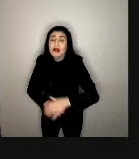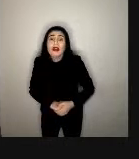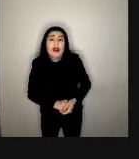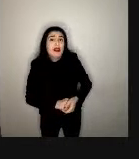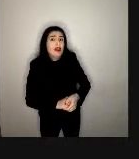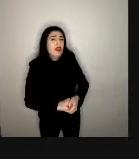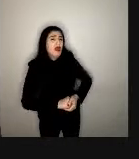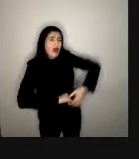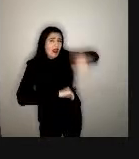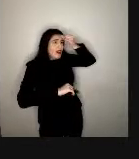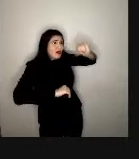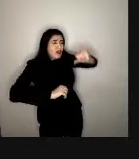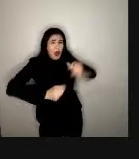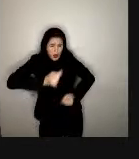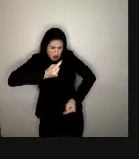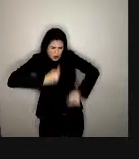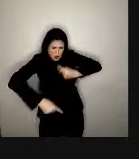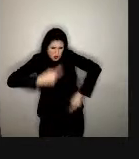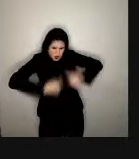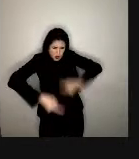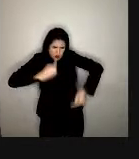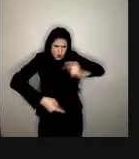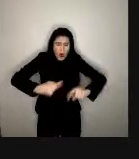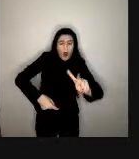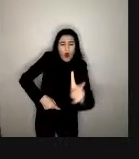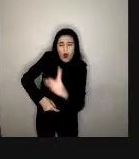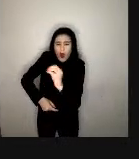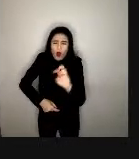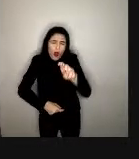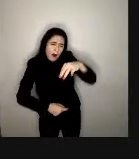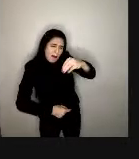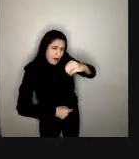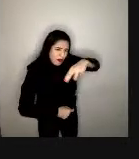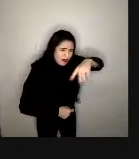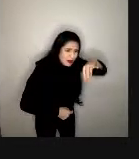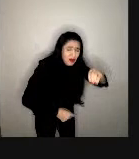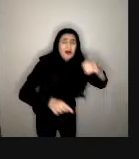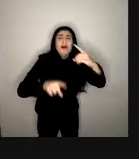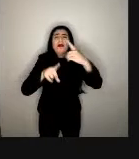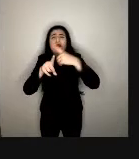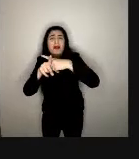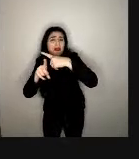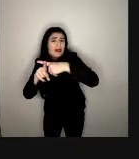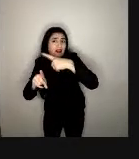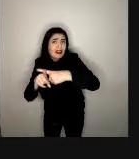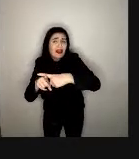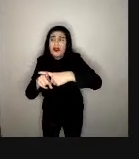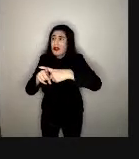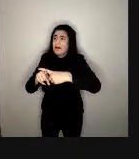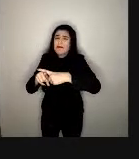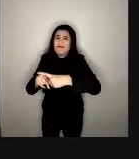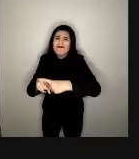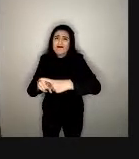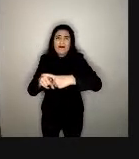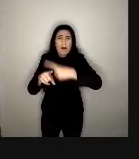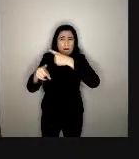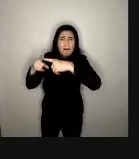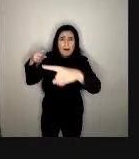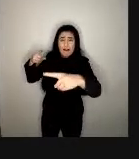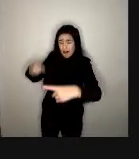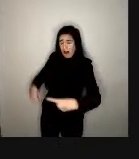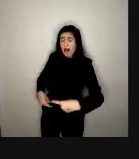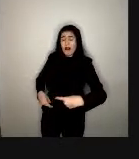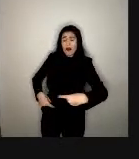de hormônios, então elas não podem mais ser mães. Então, tudo que identifica ela como mulher entra em choque. Mas